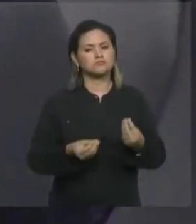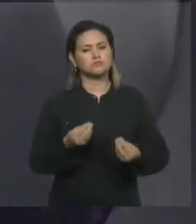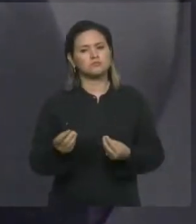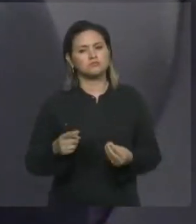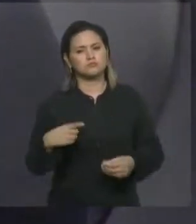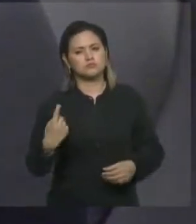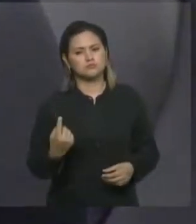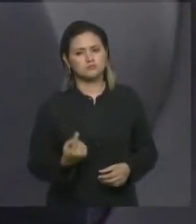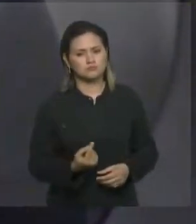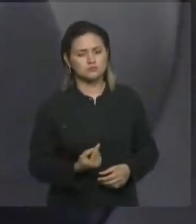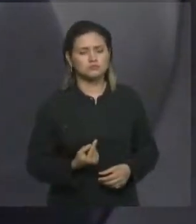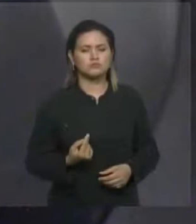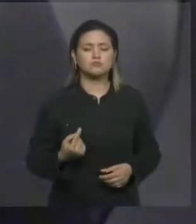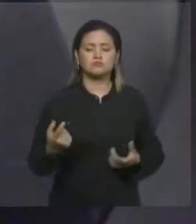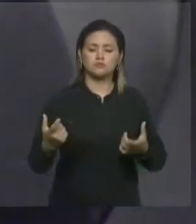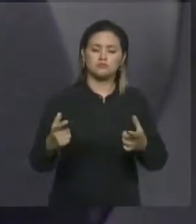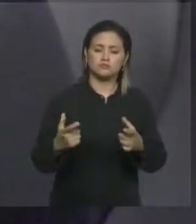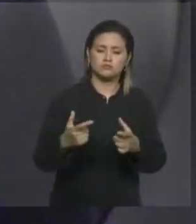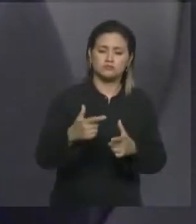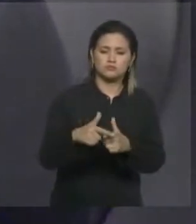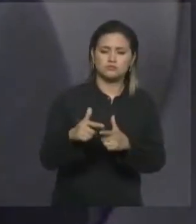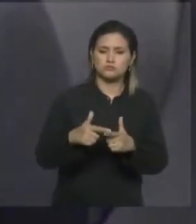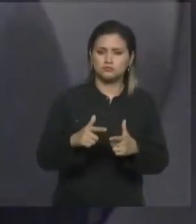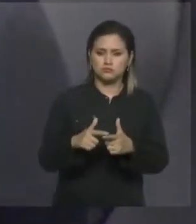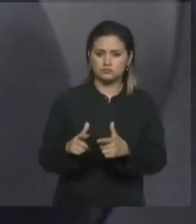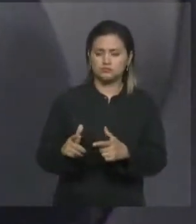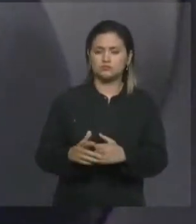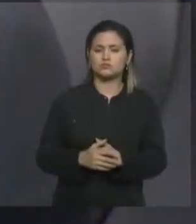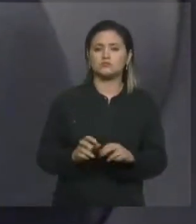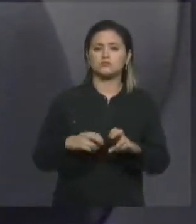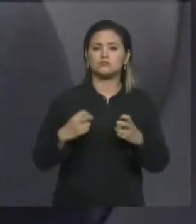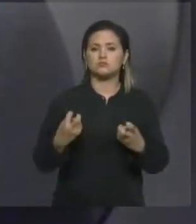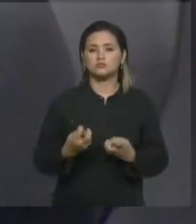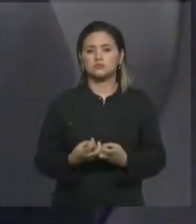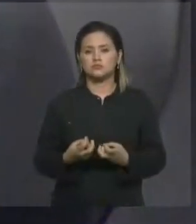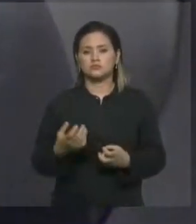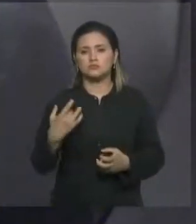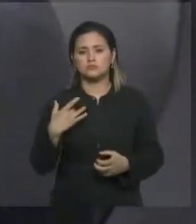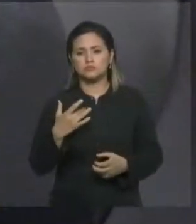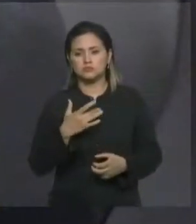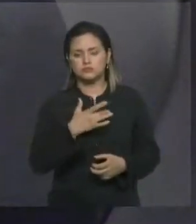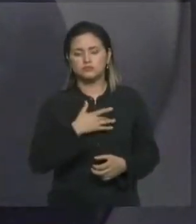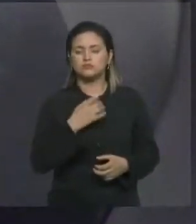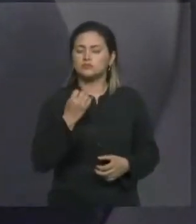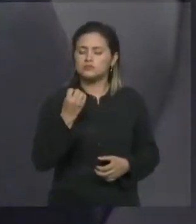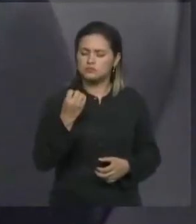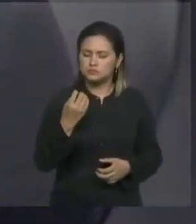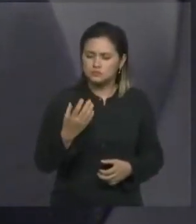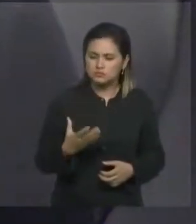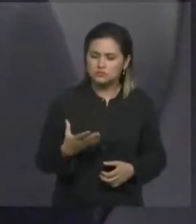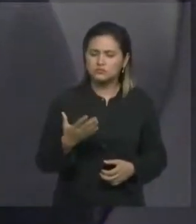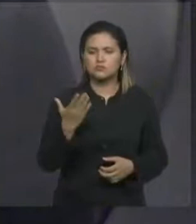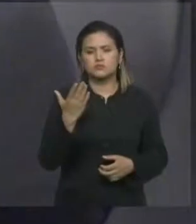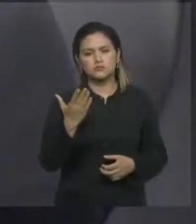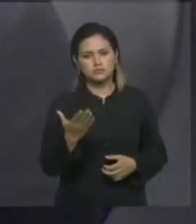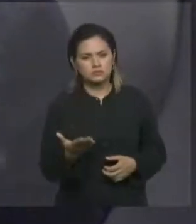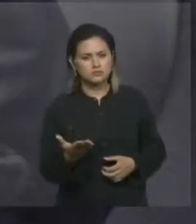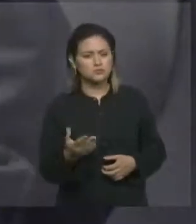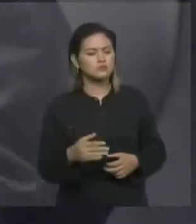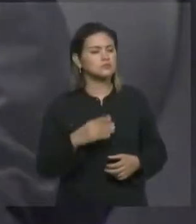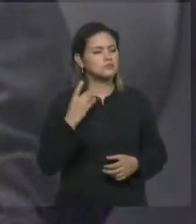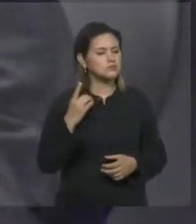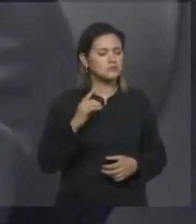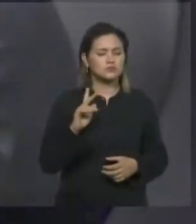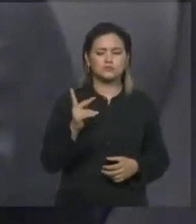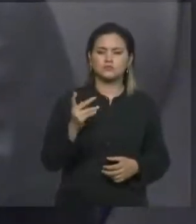comissão eficiente, da qual Vossa Excelência faz parte, a deputada Helena, que conhece muito bem isso aí, pode até me consertar se eu